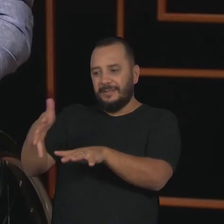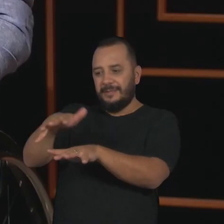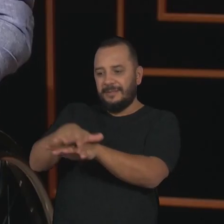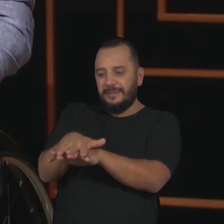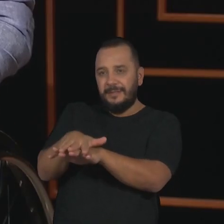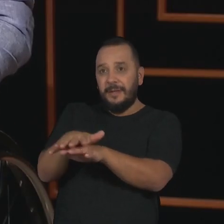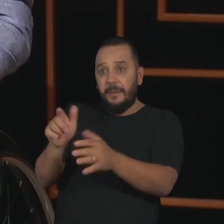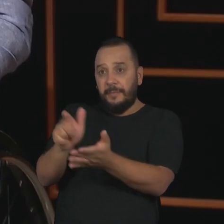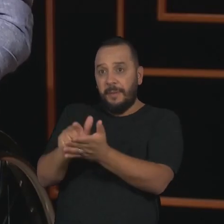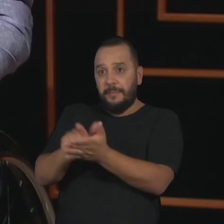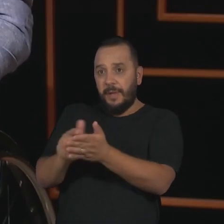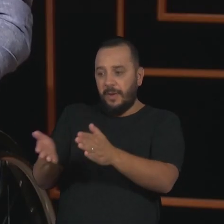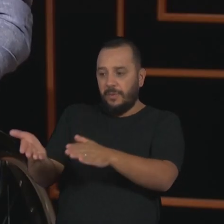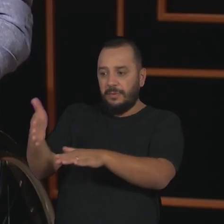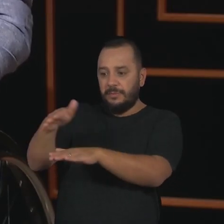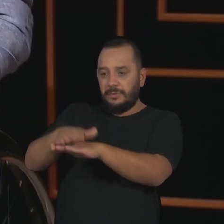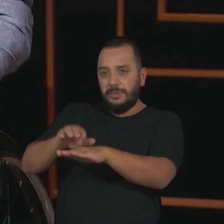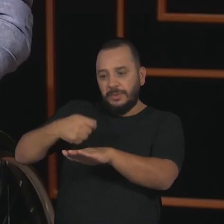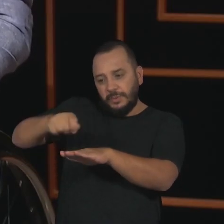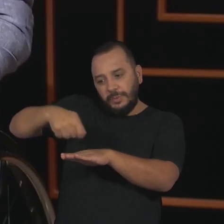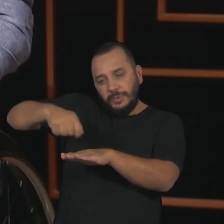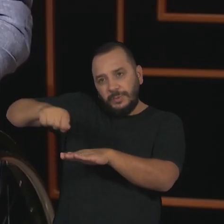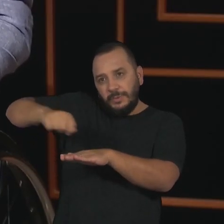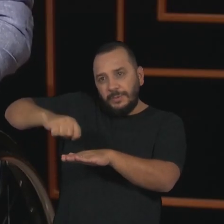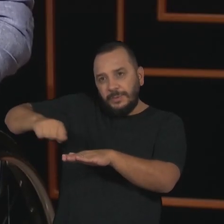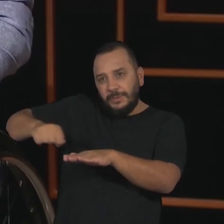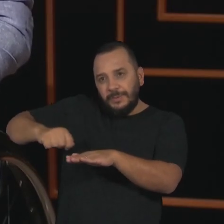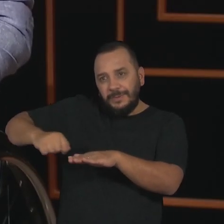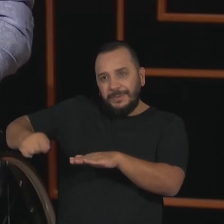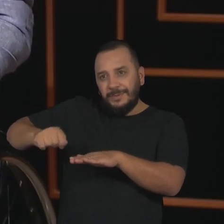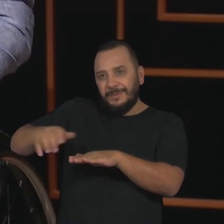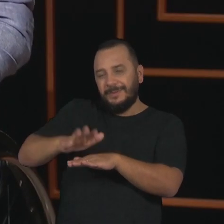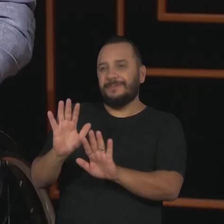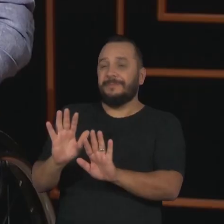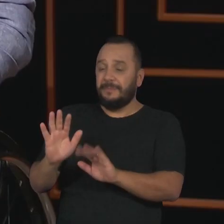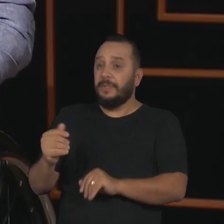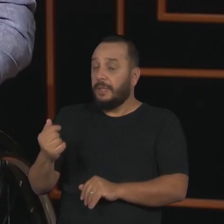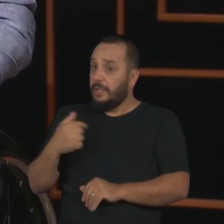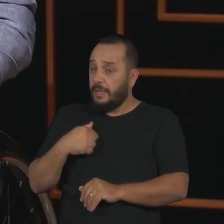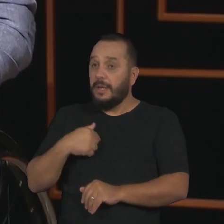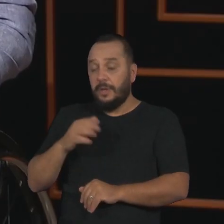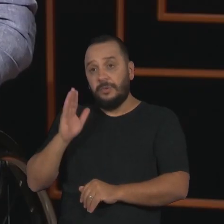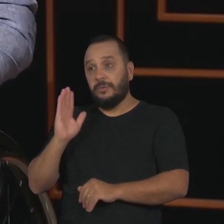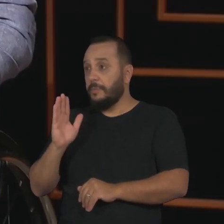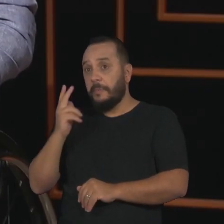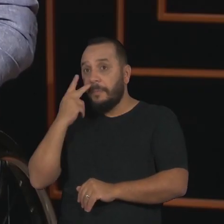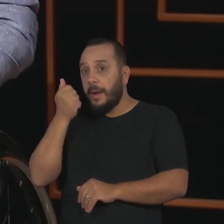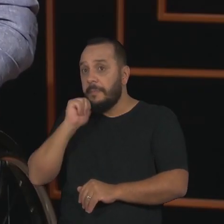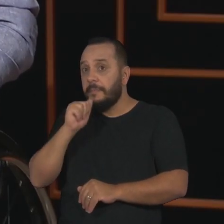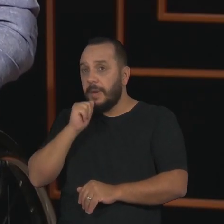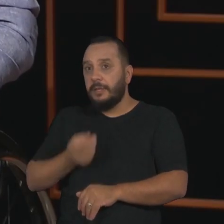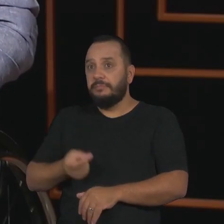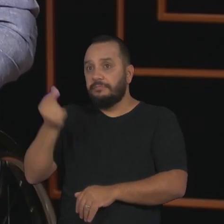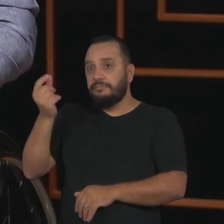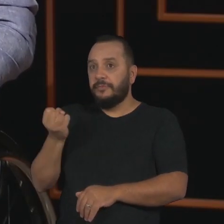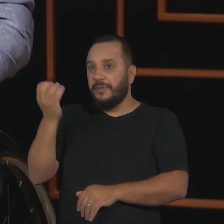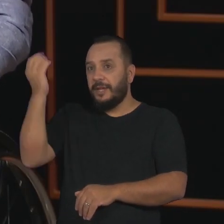serigrafia. As matrizes eu fiz em casa. Meus pais tinham viajado. Eu aproveitei a cozinha da minha mãe